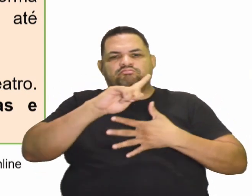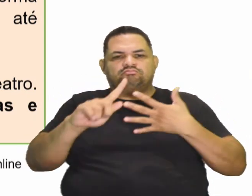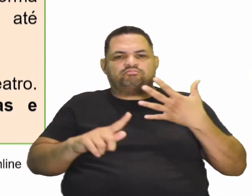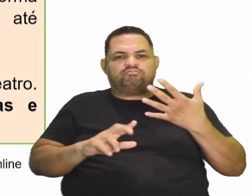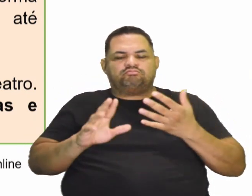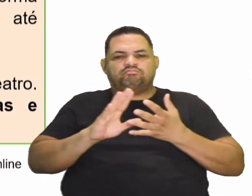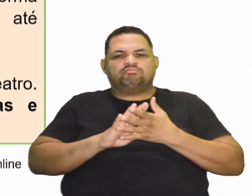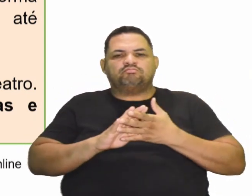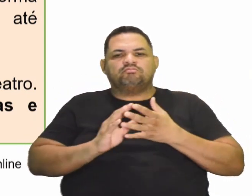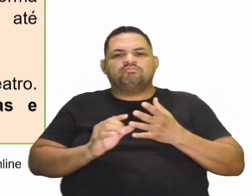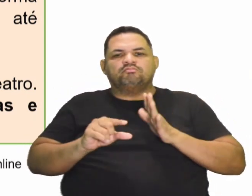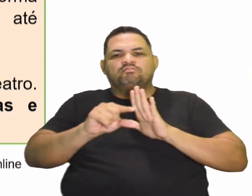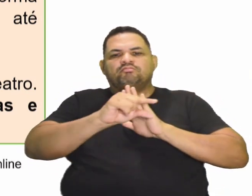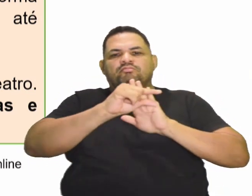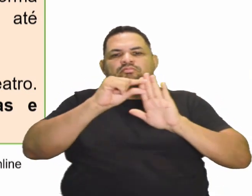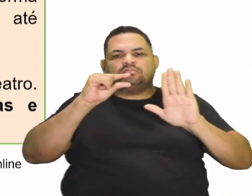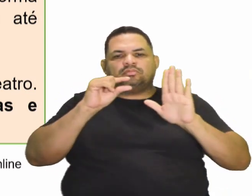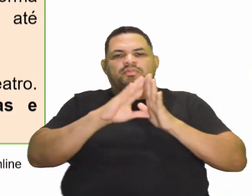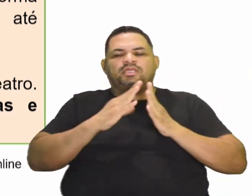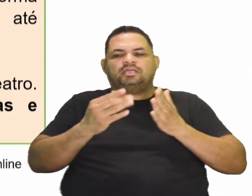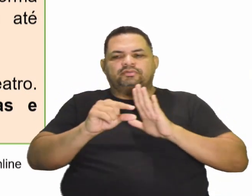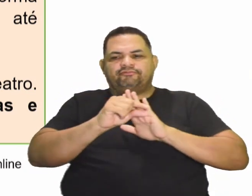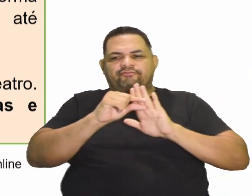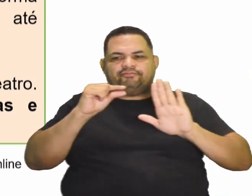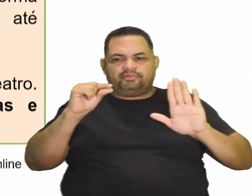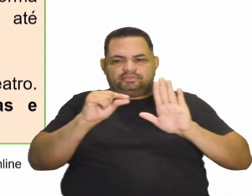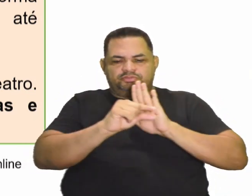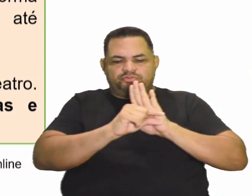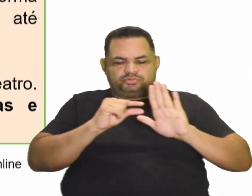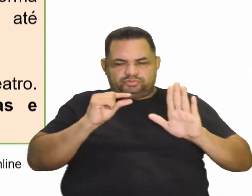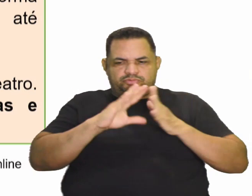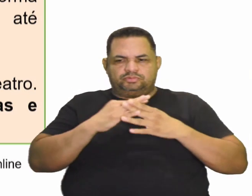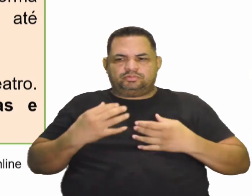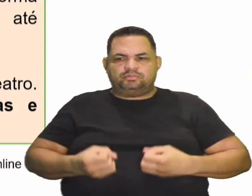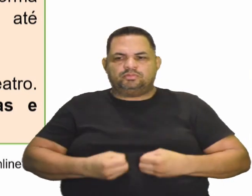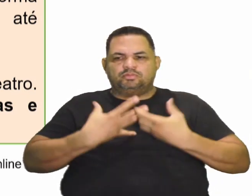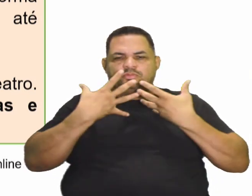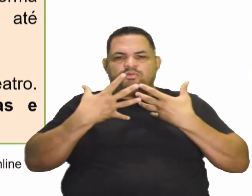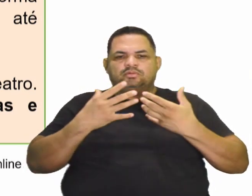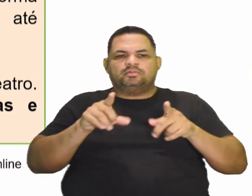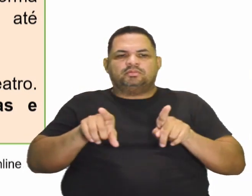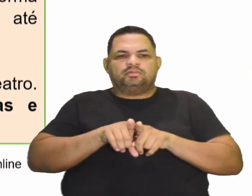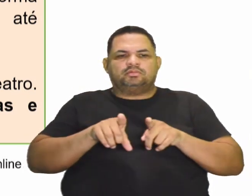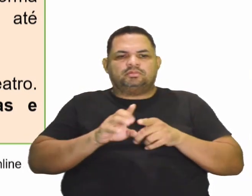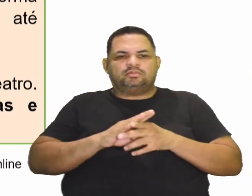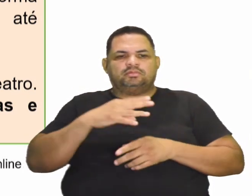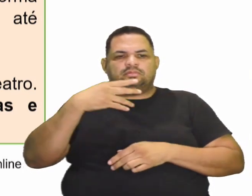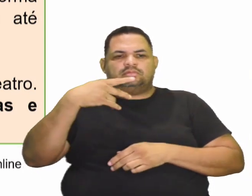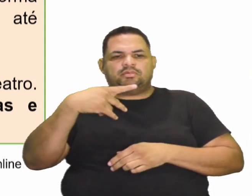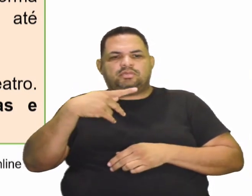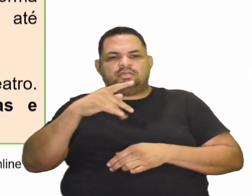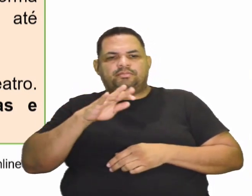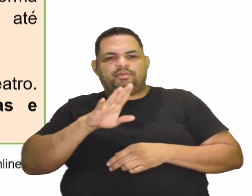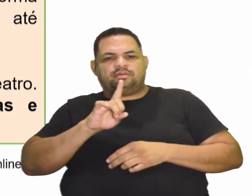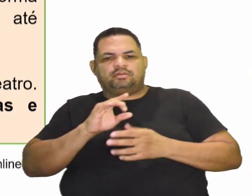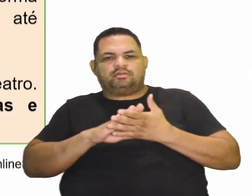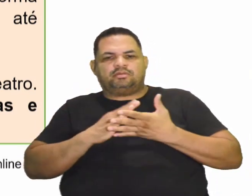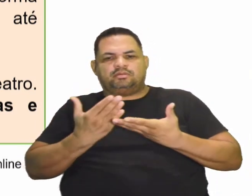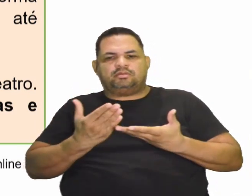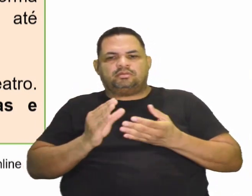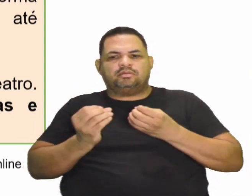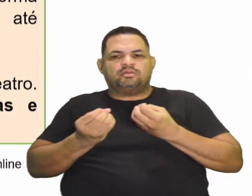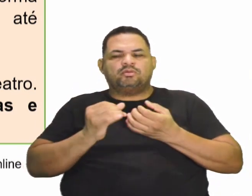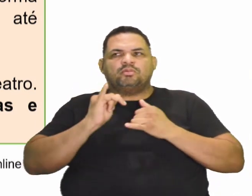versos, poemas cantados, e também o épico, que é a epopeia, que é a forma de contar